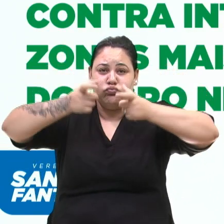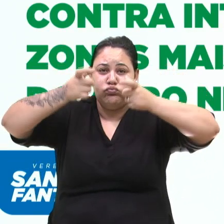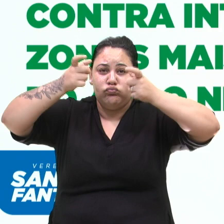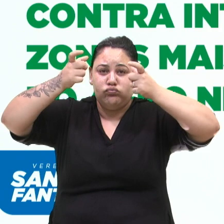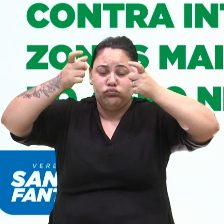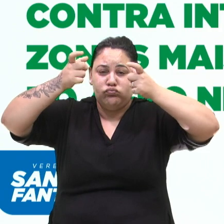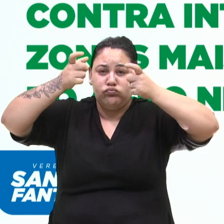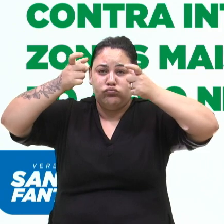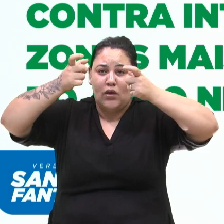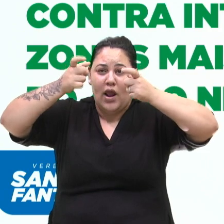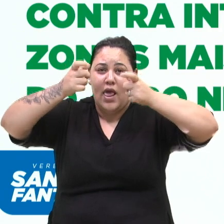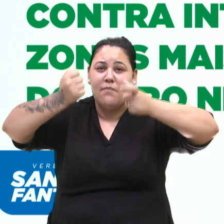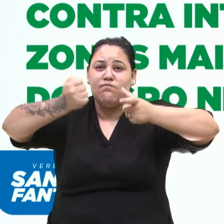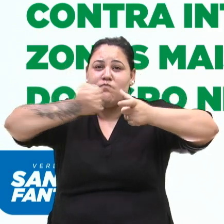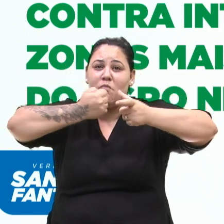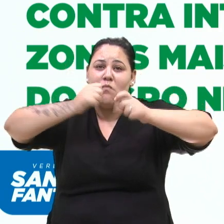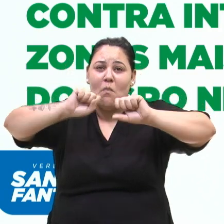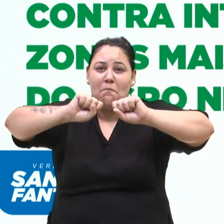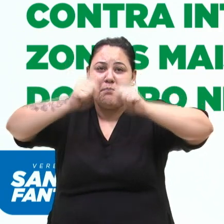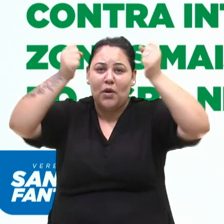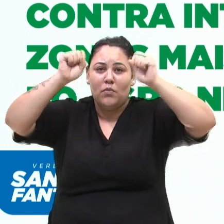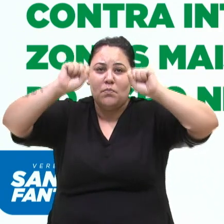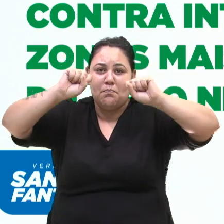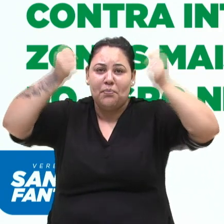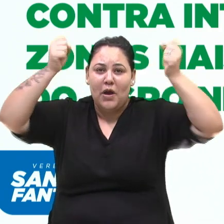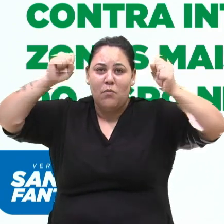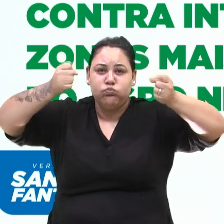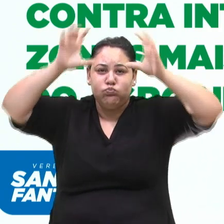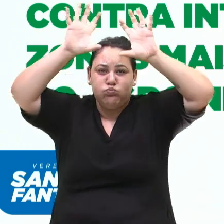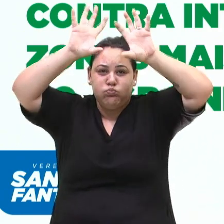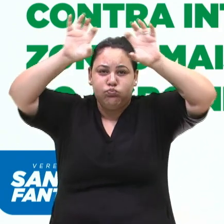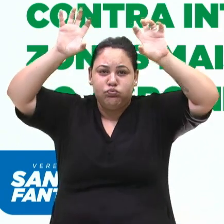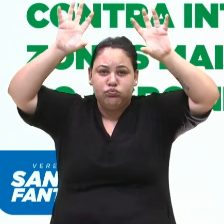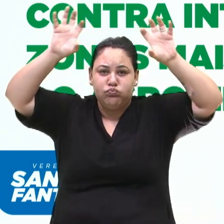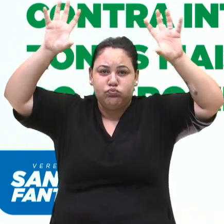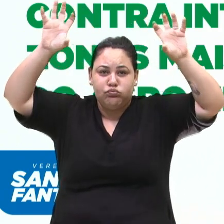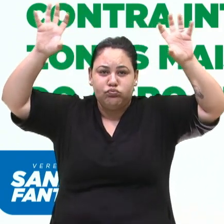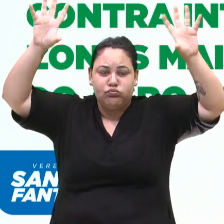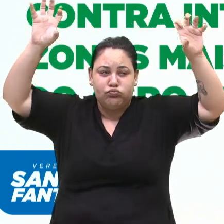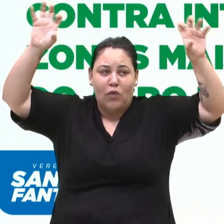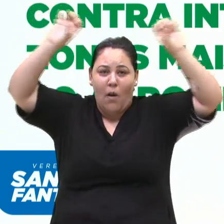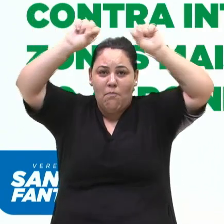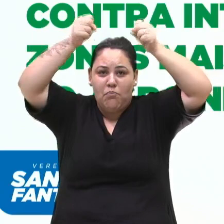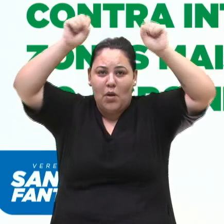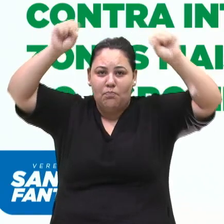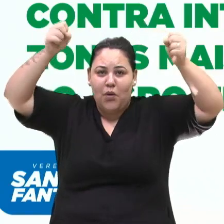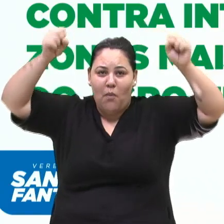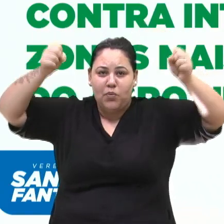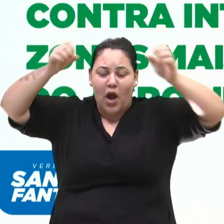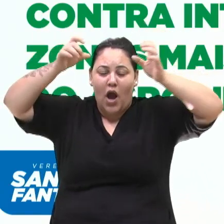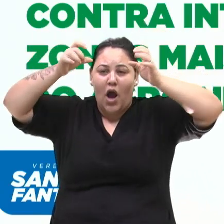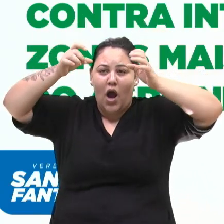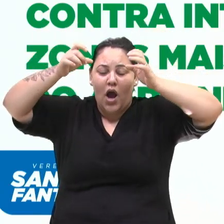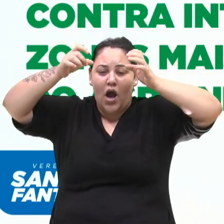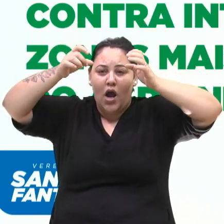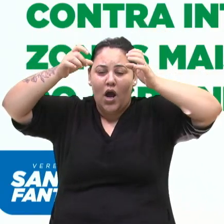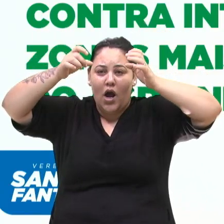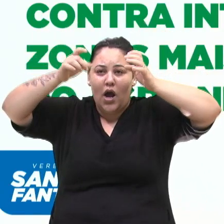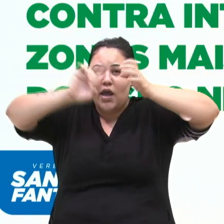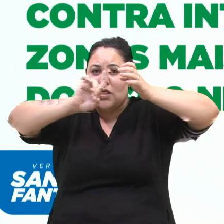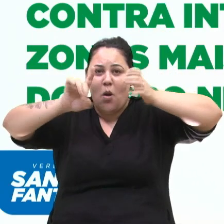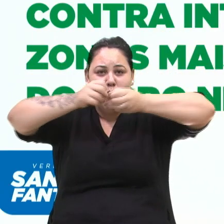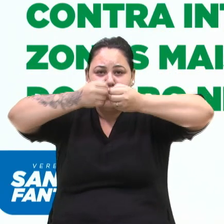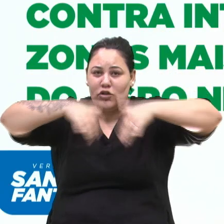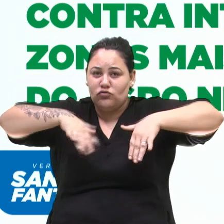a pedra, né? O granizo nas nuvens, antes que ele atinja as frutas e os hortifrutis. Então, mais